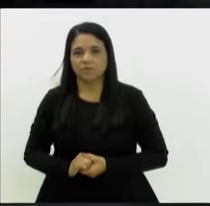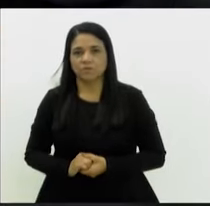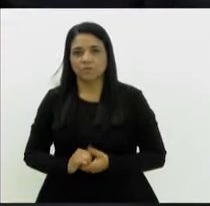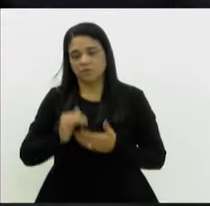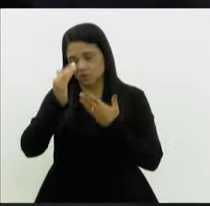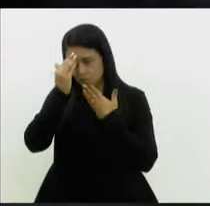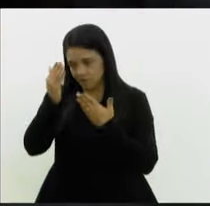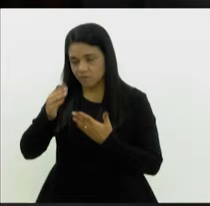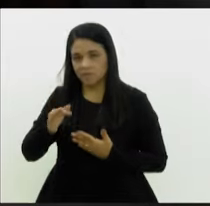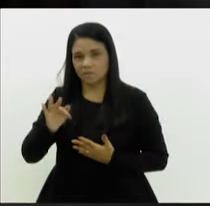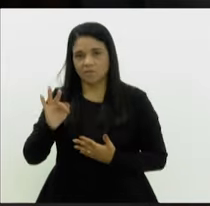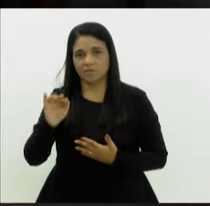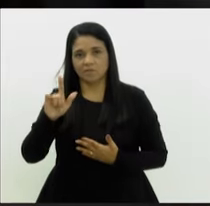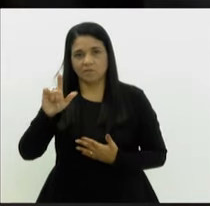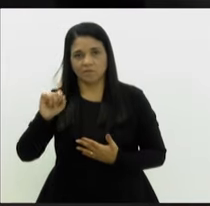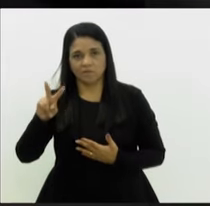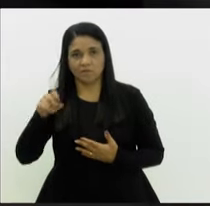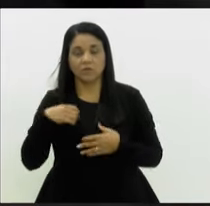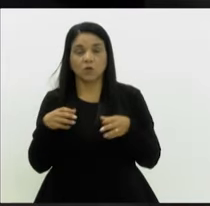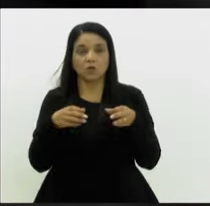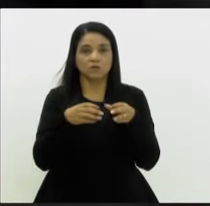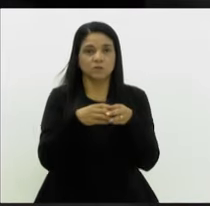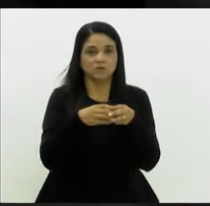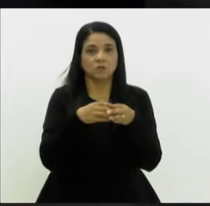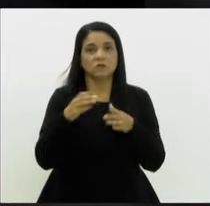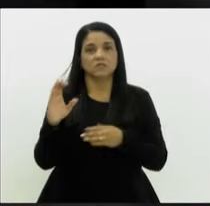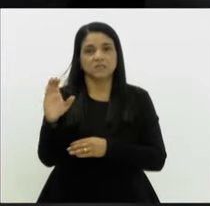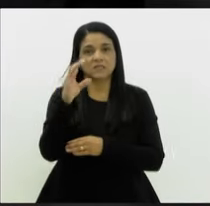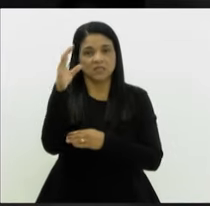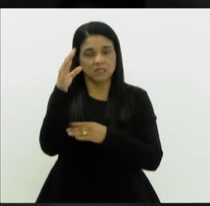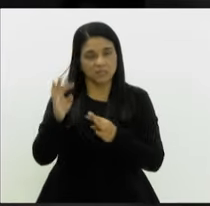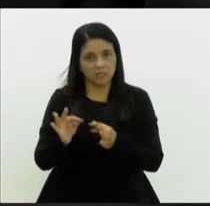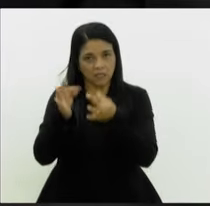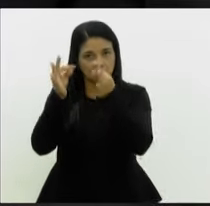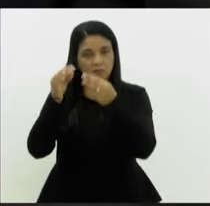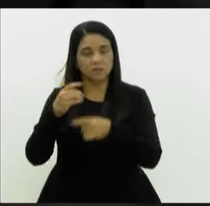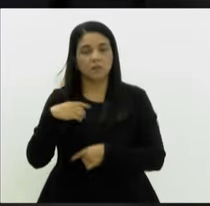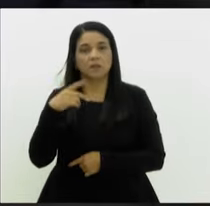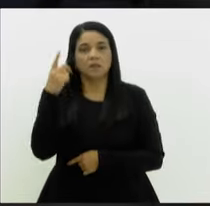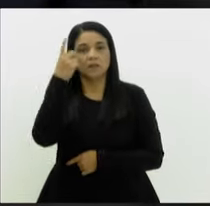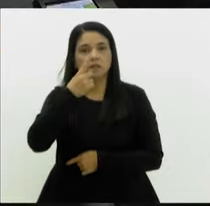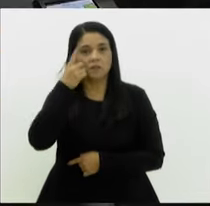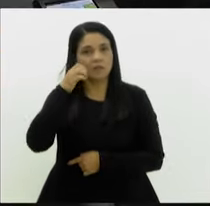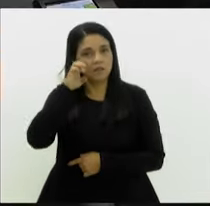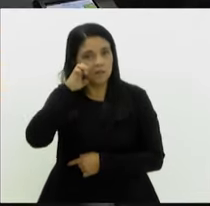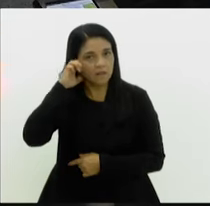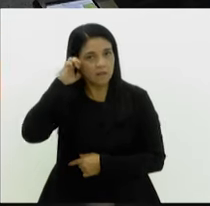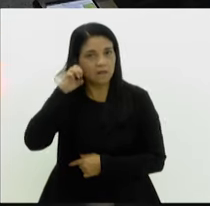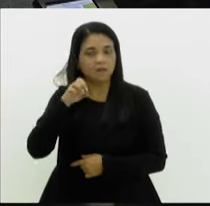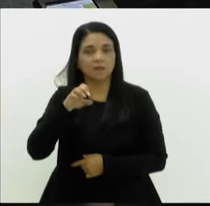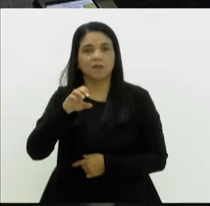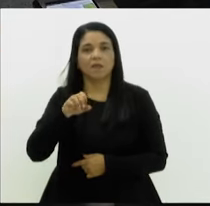Obrigado, Flávio. Pela Comissão de Ciência e Tecnologia, deputada Érica Takimoto.